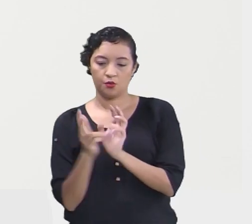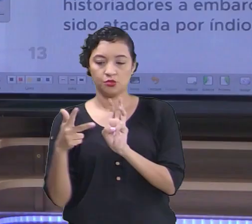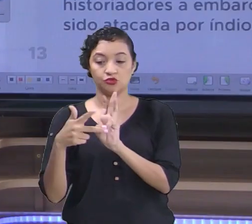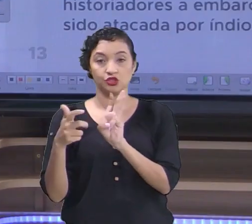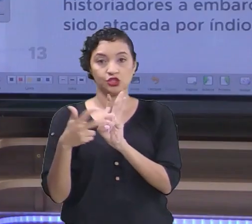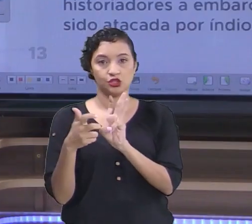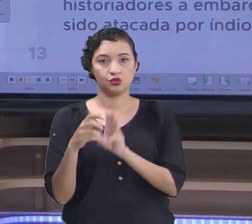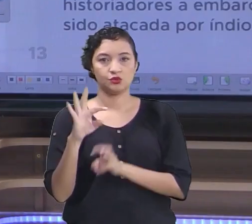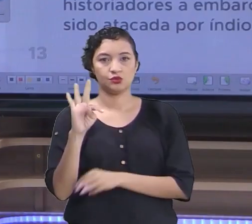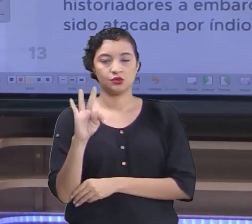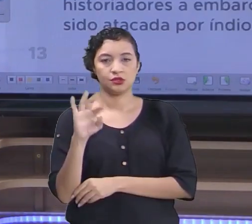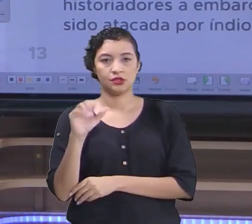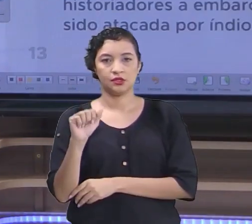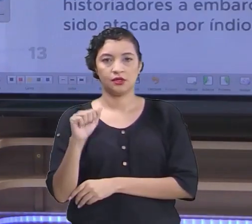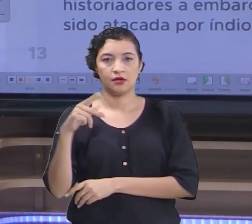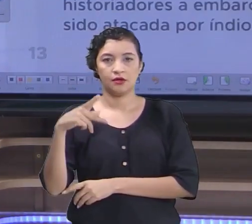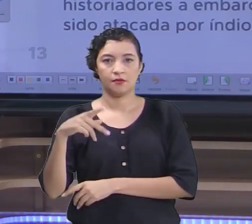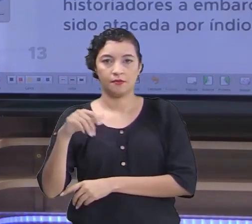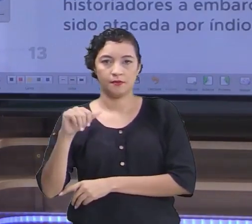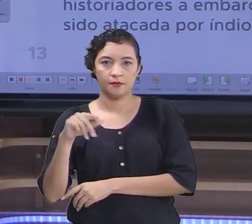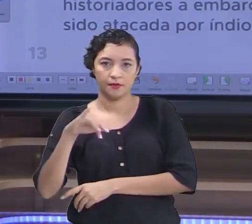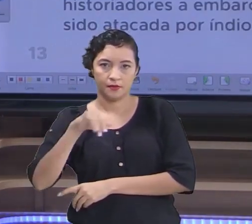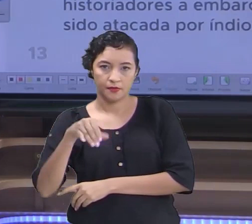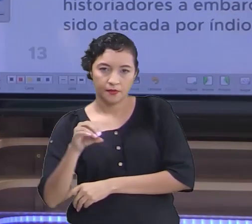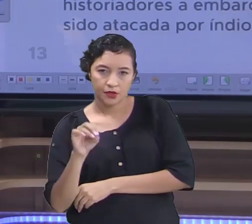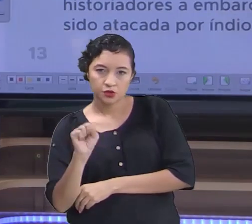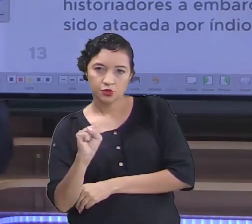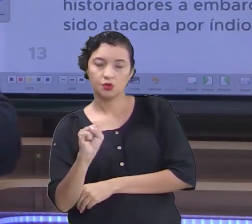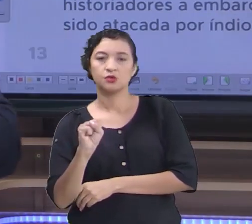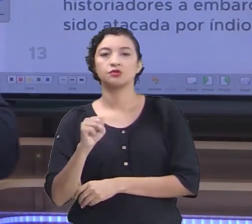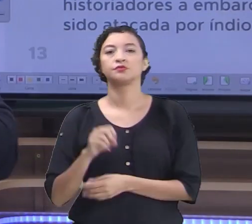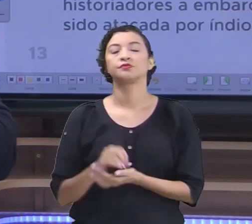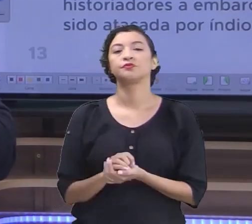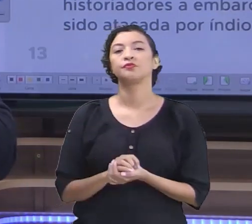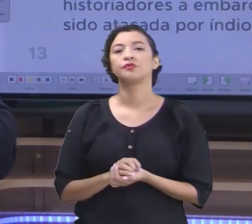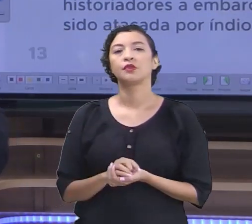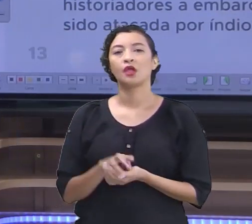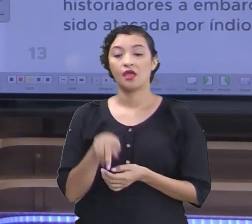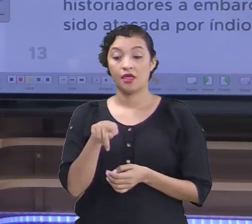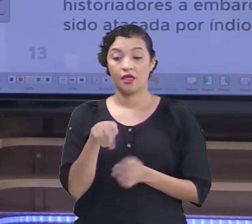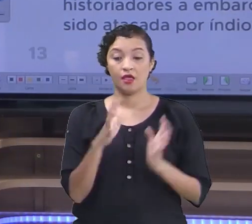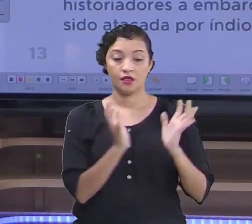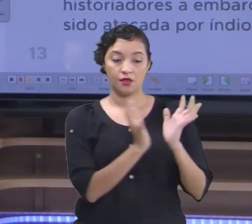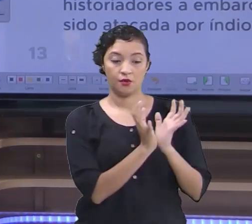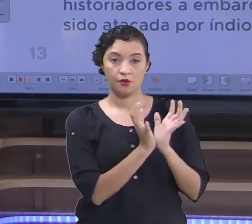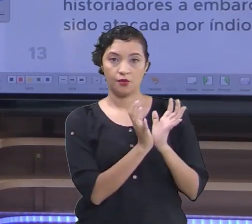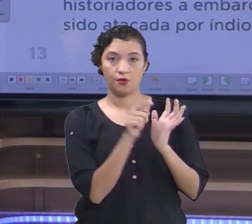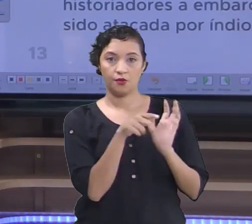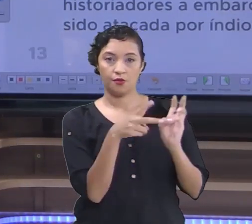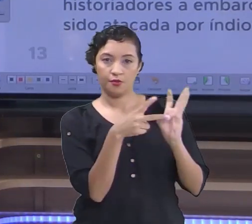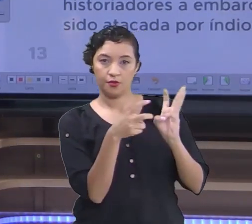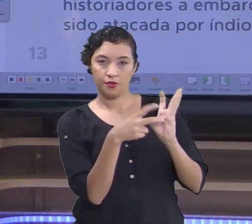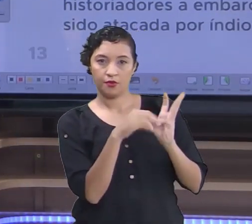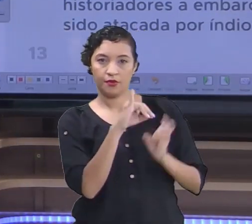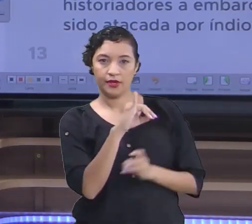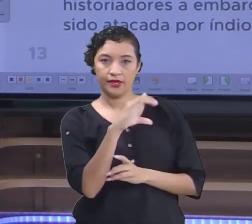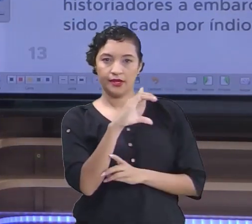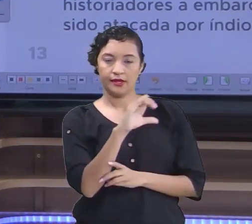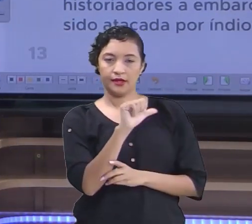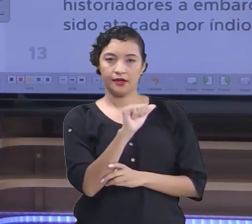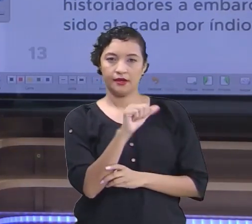mim, olha nos meus olhos. Esse grupo grupo chamado Icamiabas,